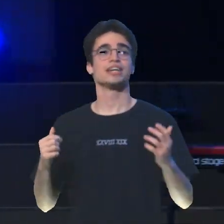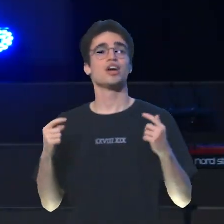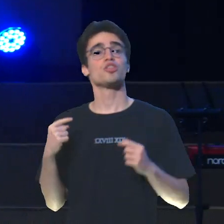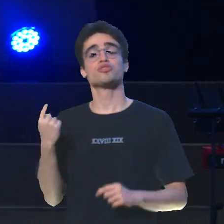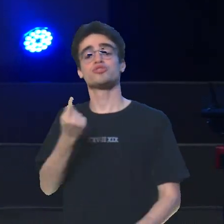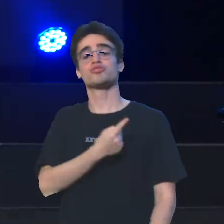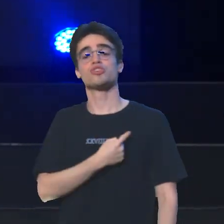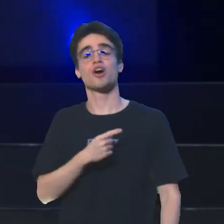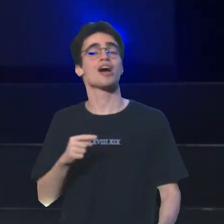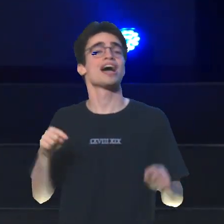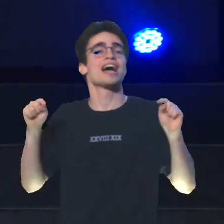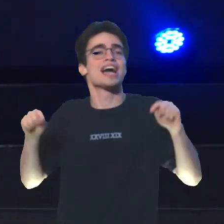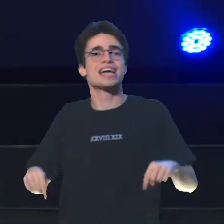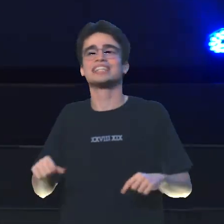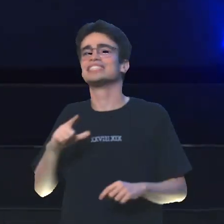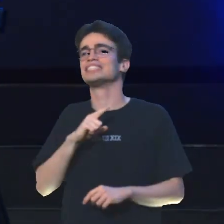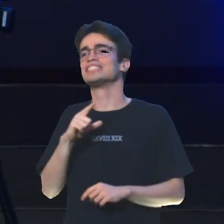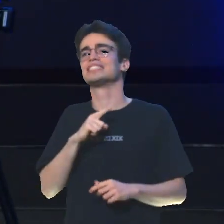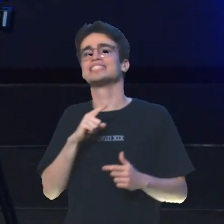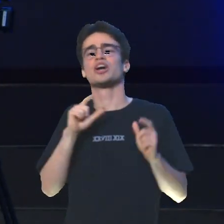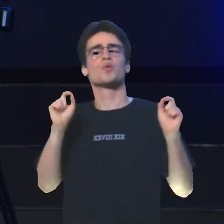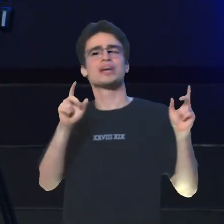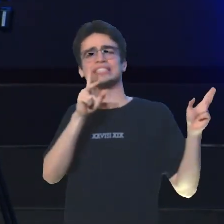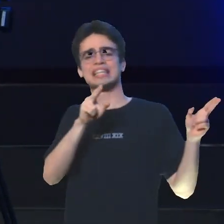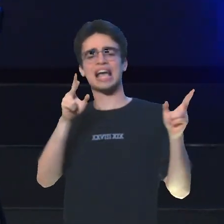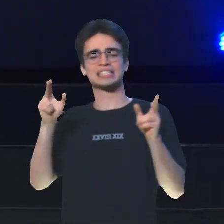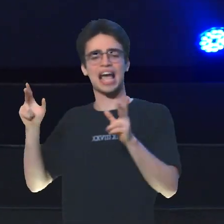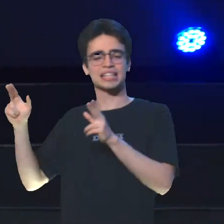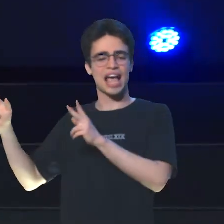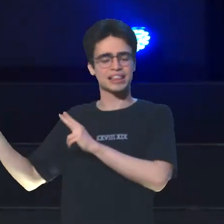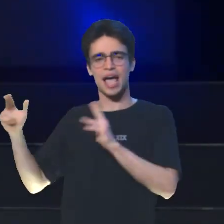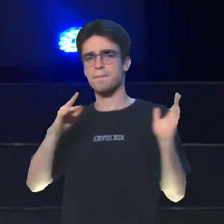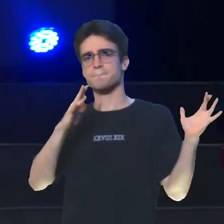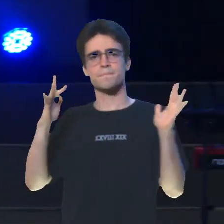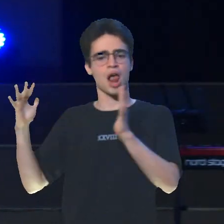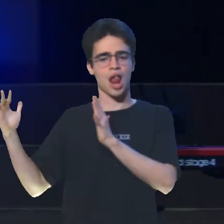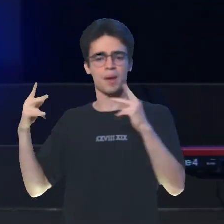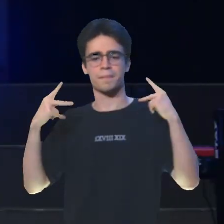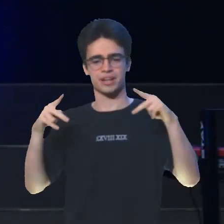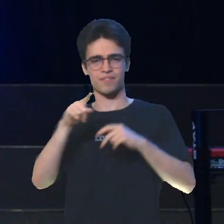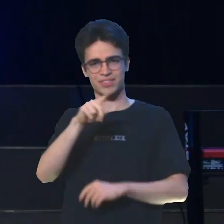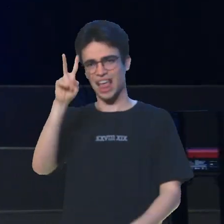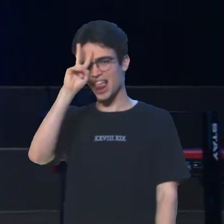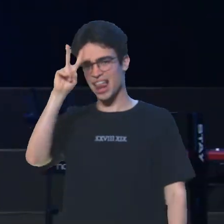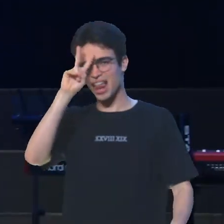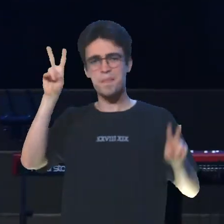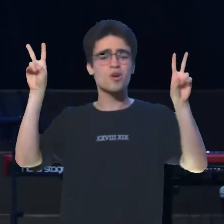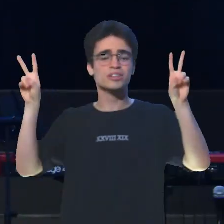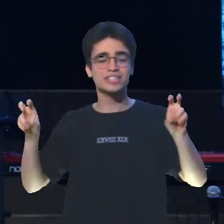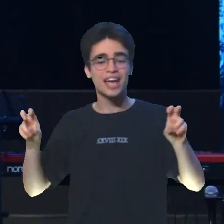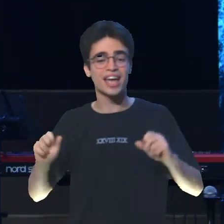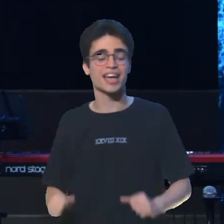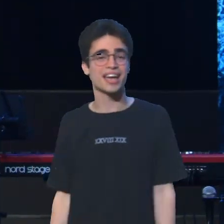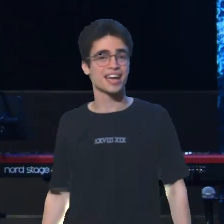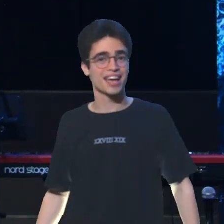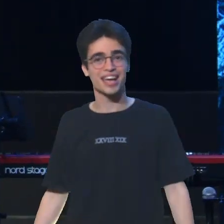nós estamos numa minissérie, tá? Quem lembra qual é a minissérie?